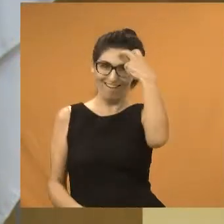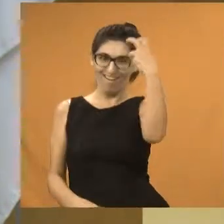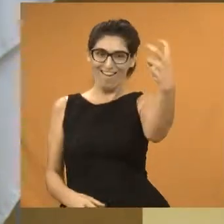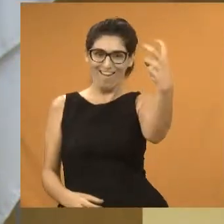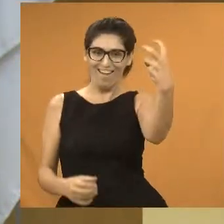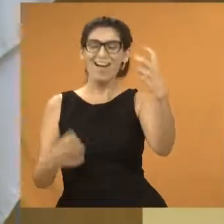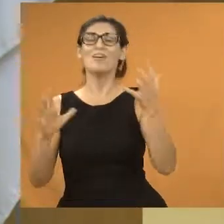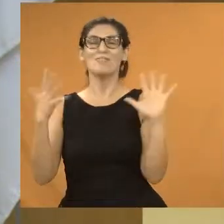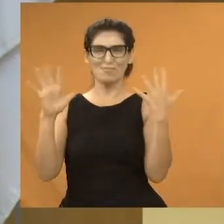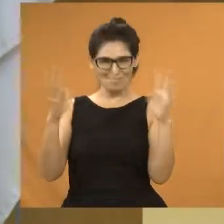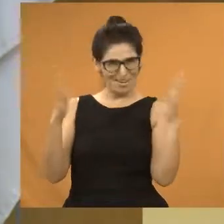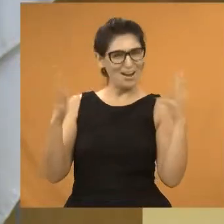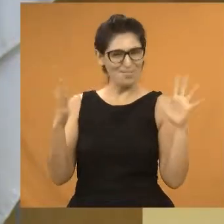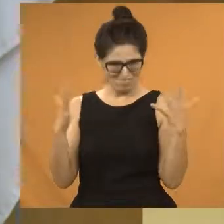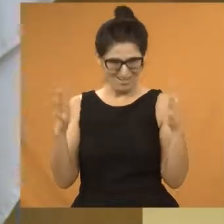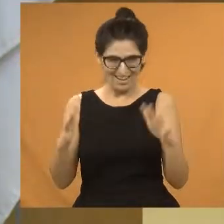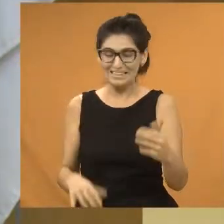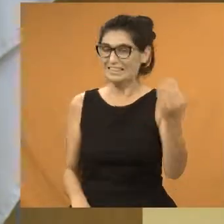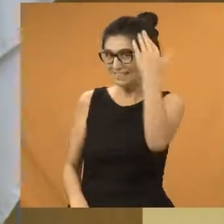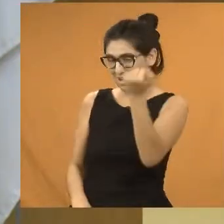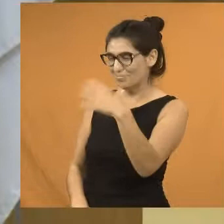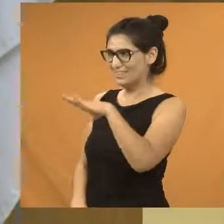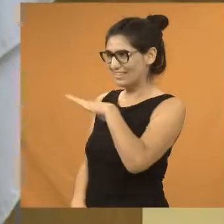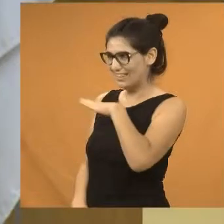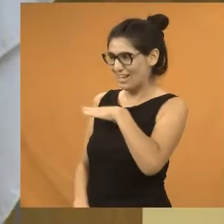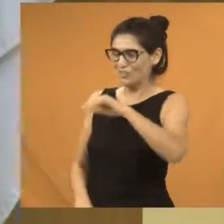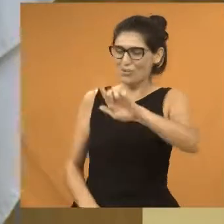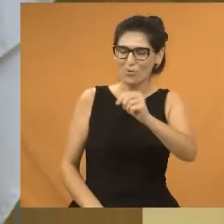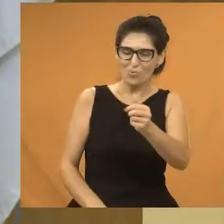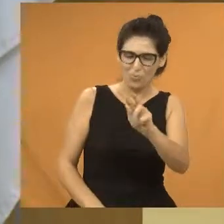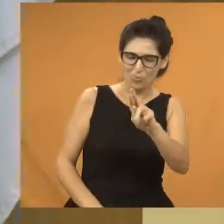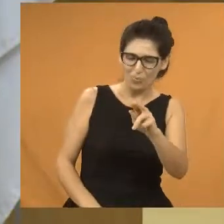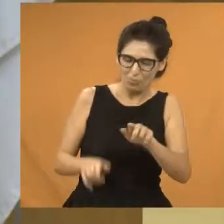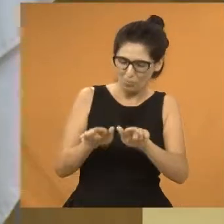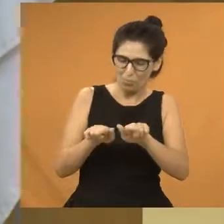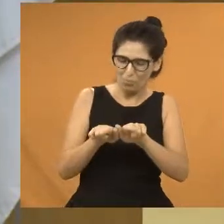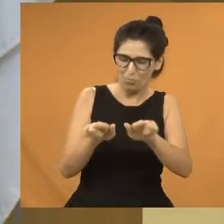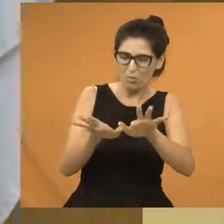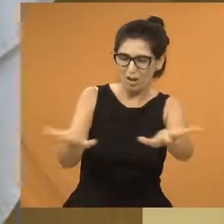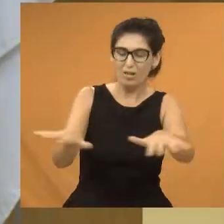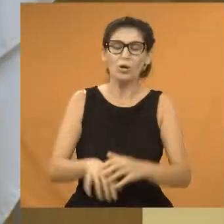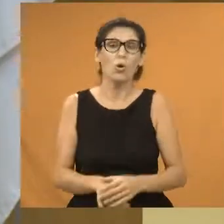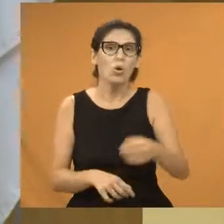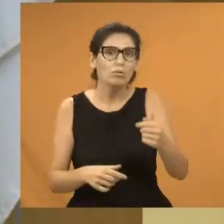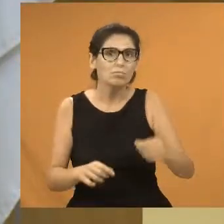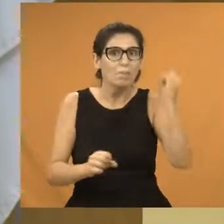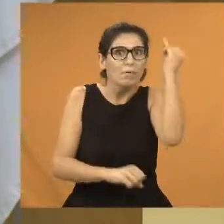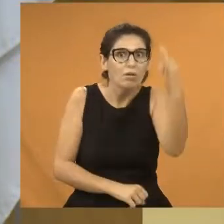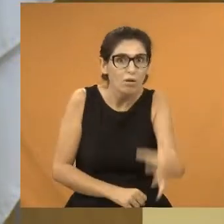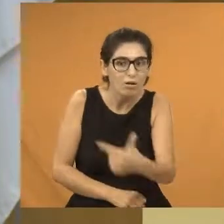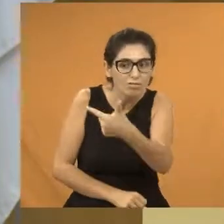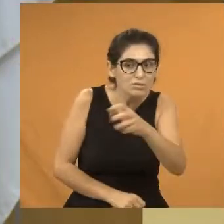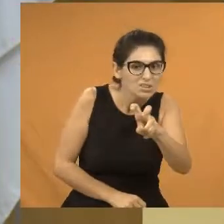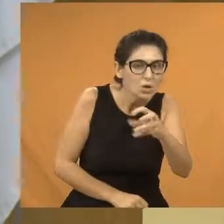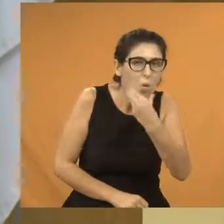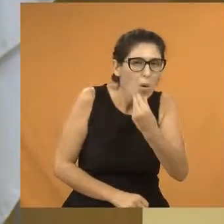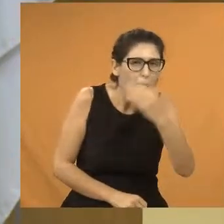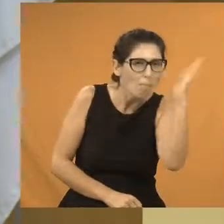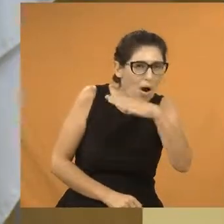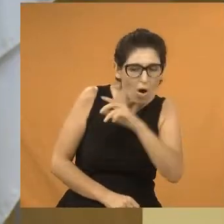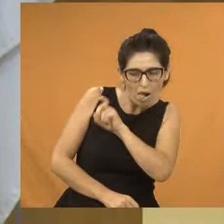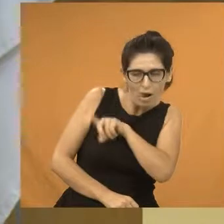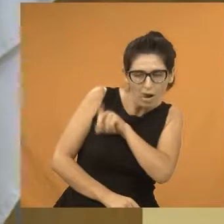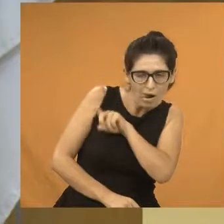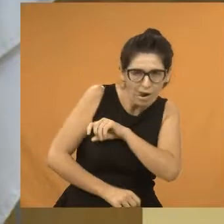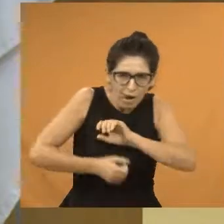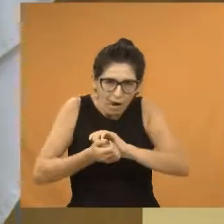Hoje, lá em Guararema, Aderbal, 25 bandidos tentaram aí estourar os caixas eletrônicos. A polícia